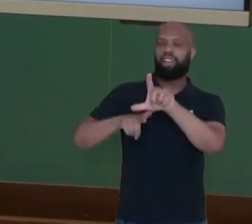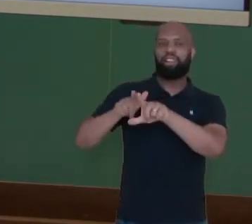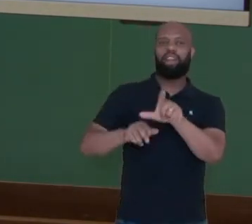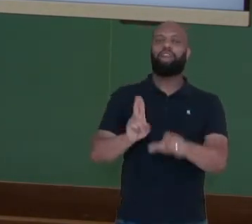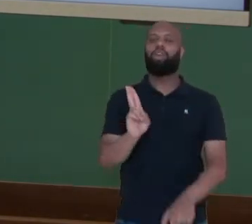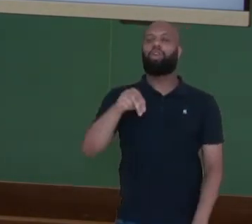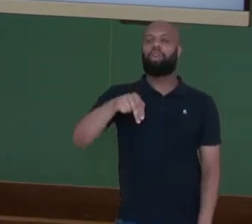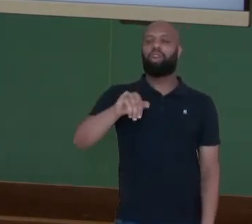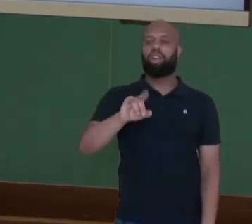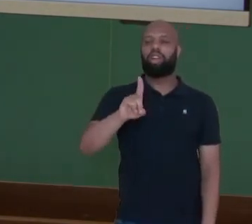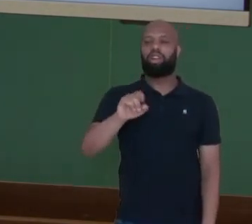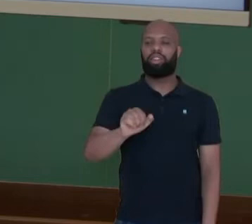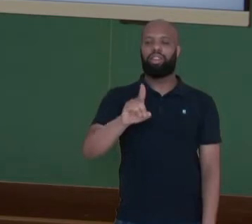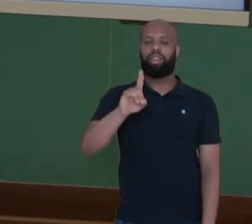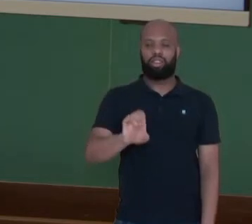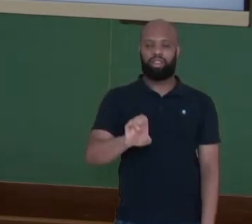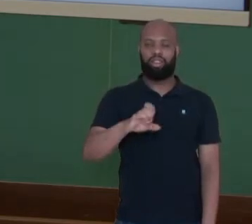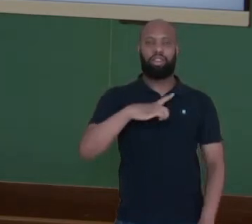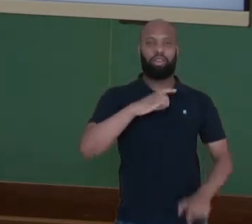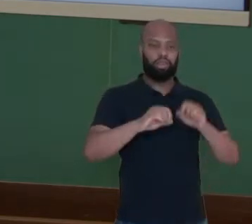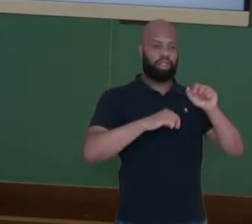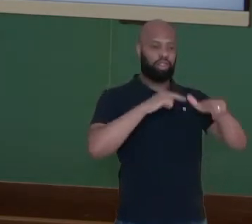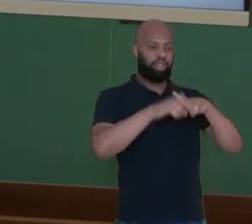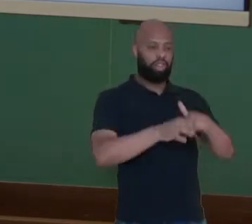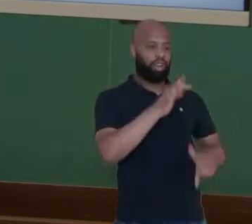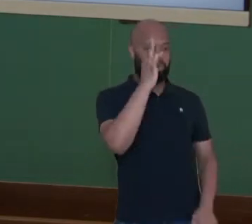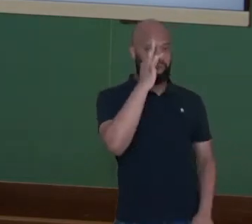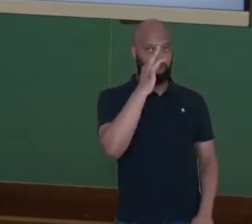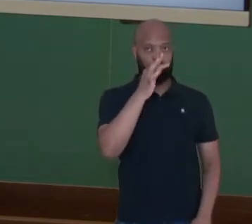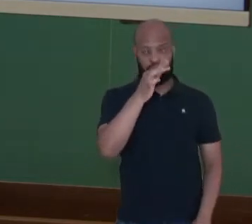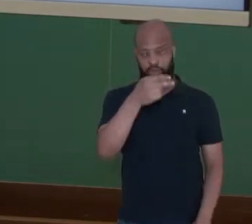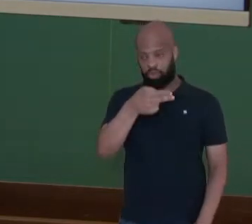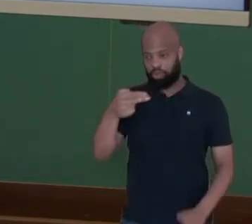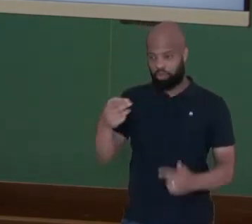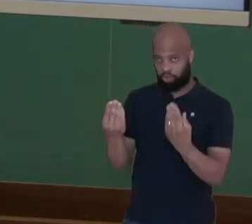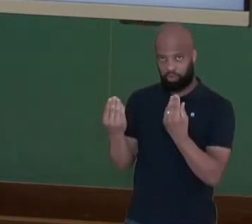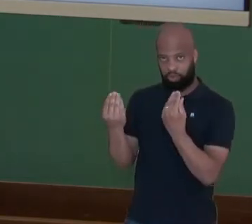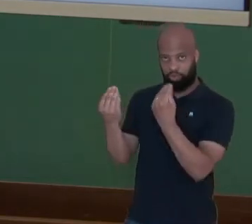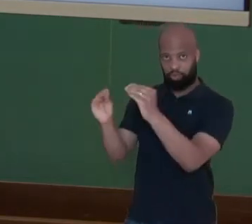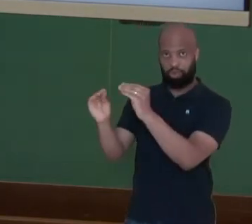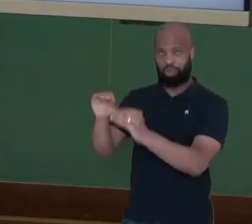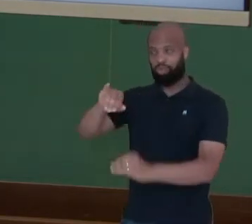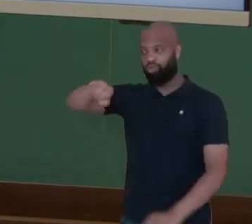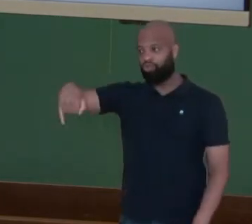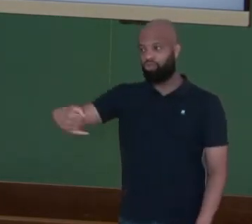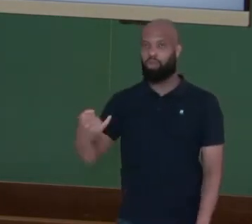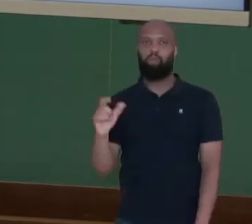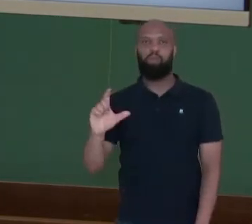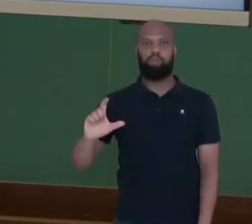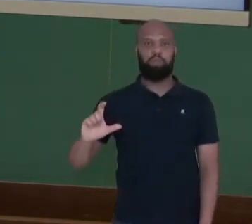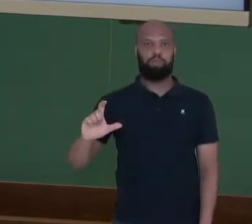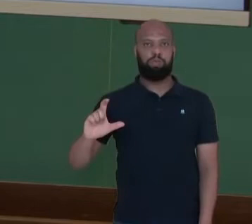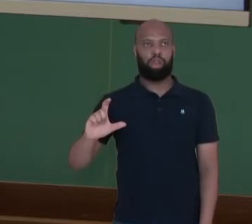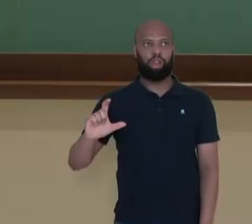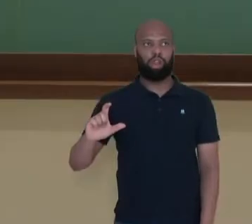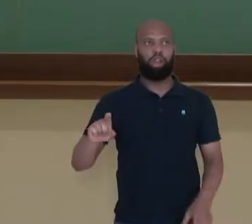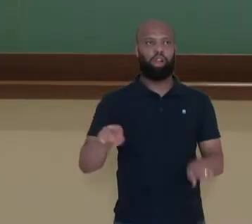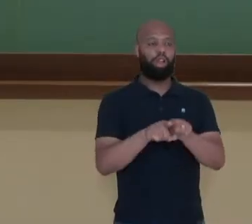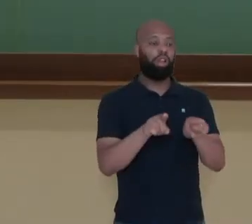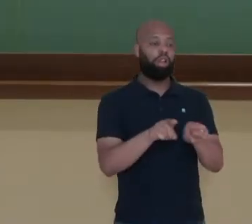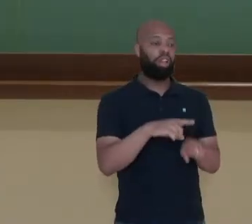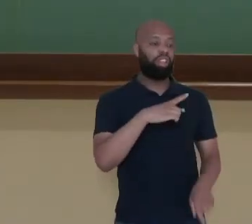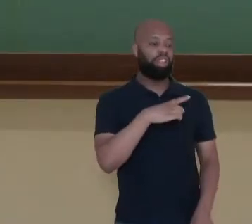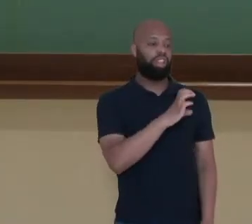Medida, o que a gente tem? Trabalho é Joule, certo? Representado pela letra J maiúsculo. E